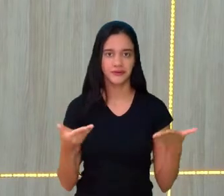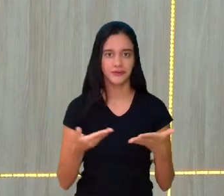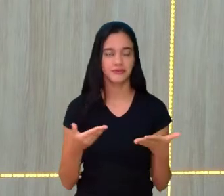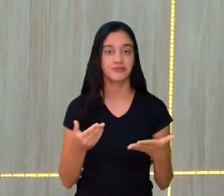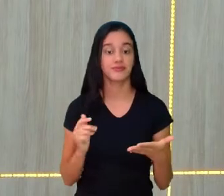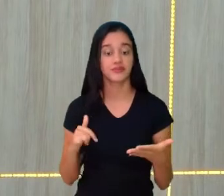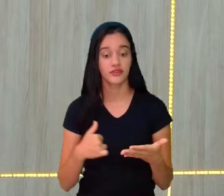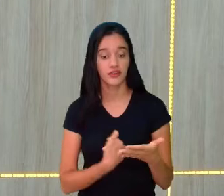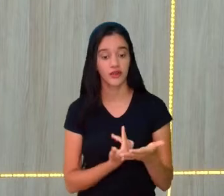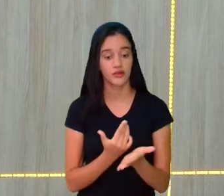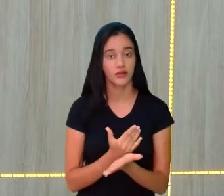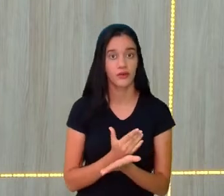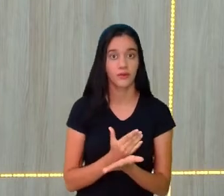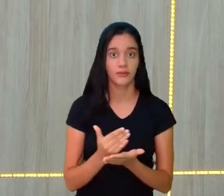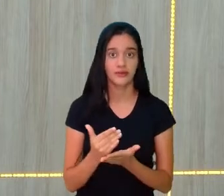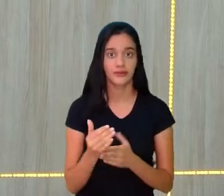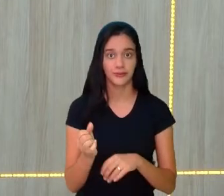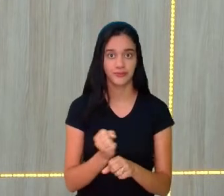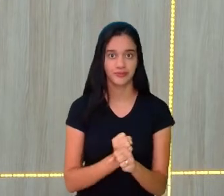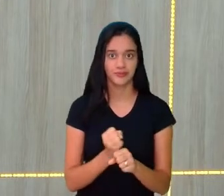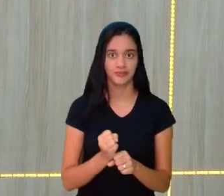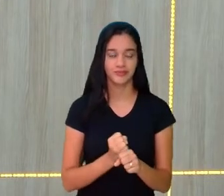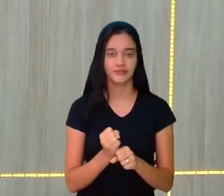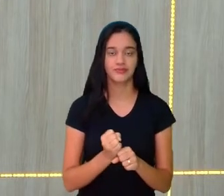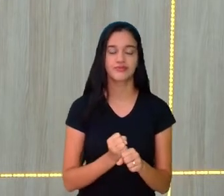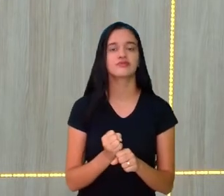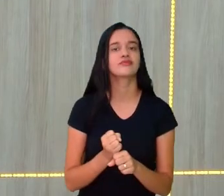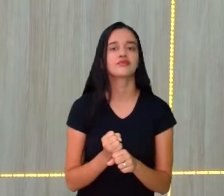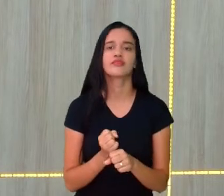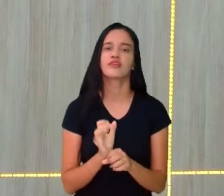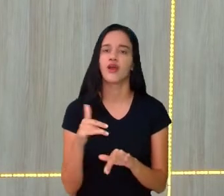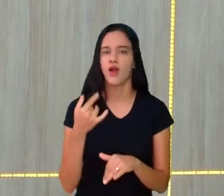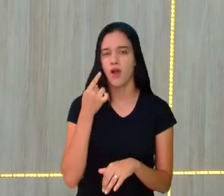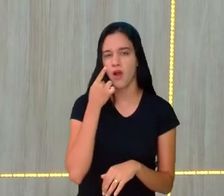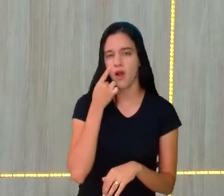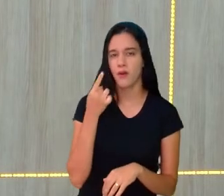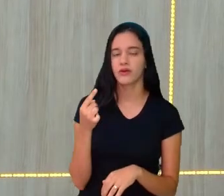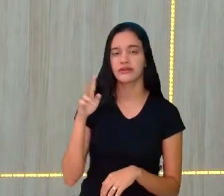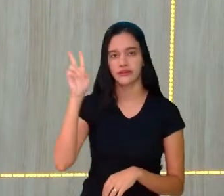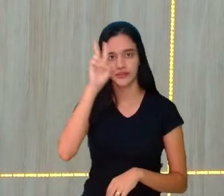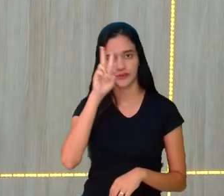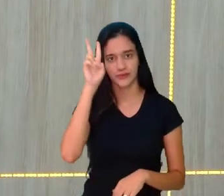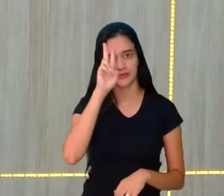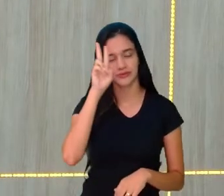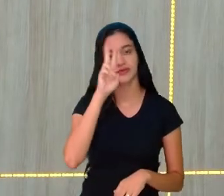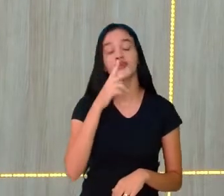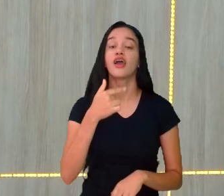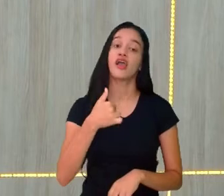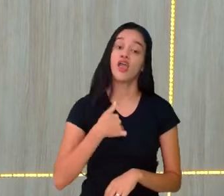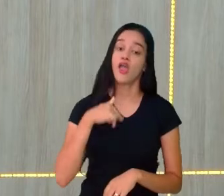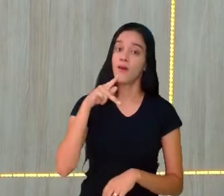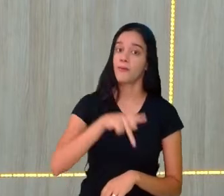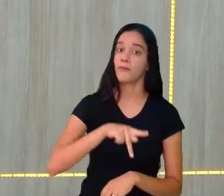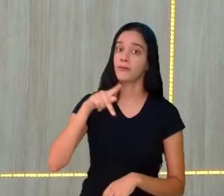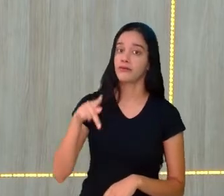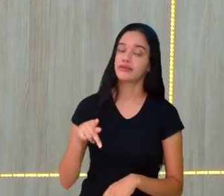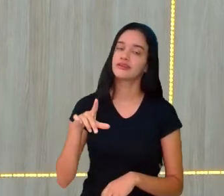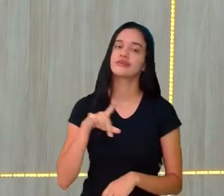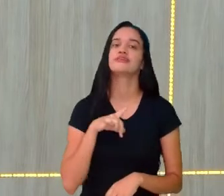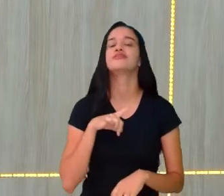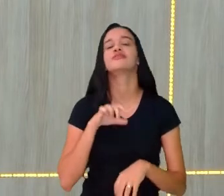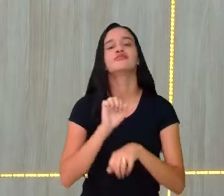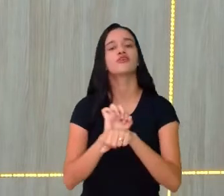gente está começando, né, o ano e dar um pequeno testemunho pessoal. Eu, professor Luciano, eu